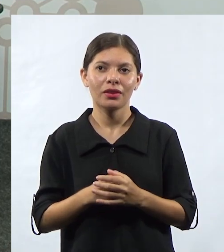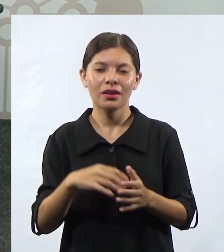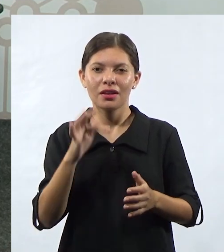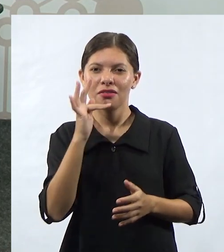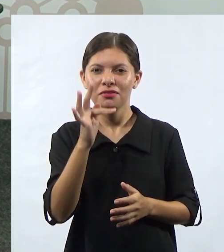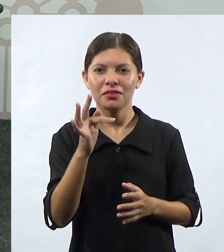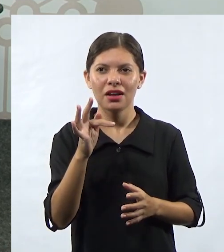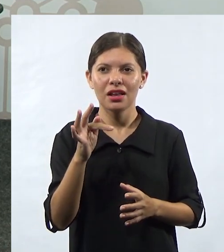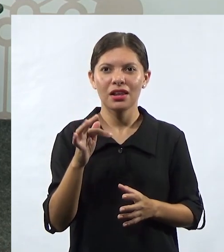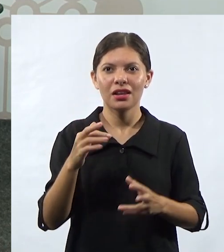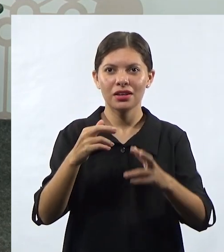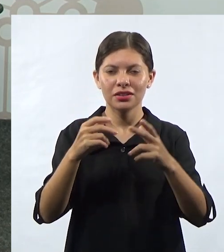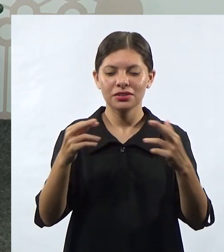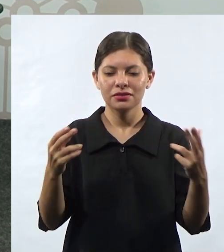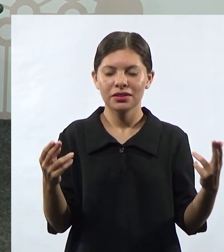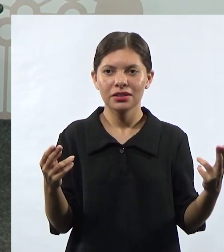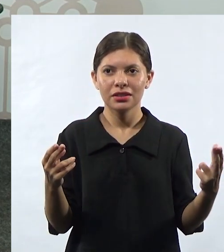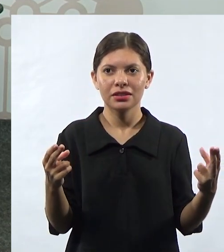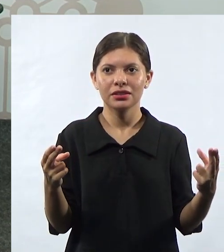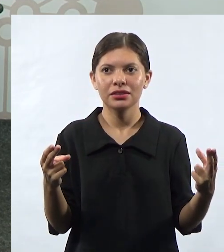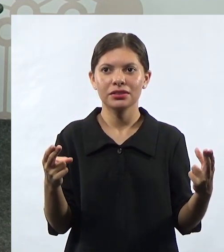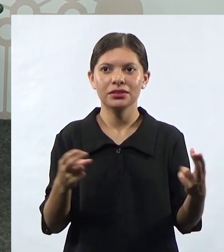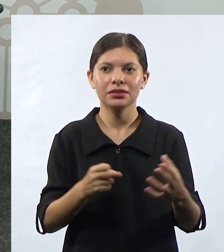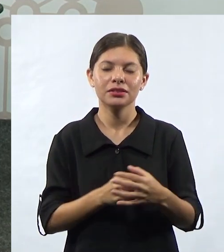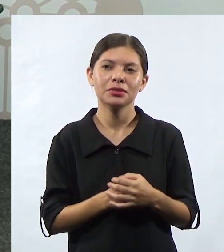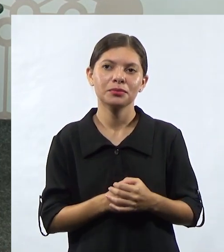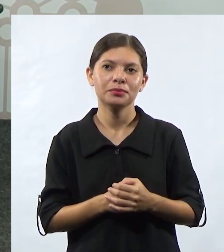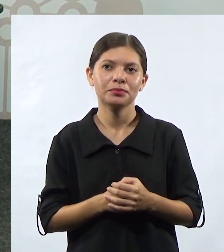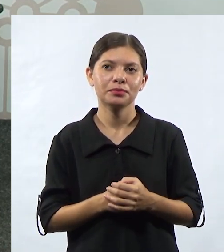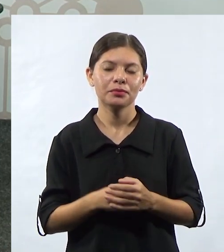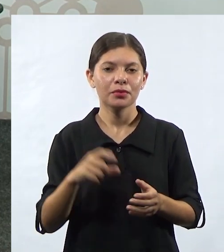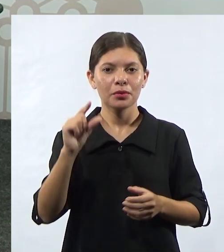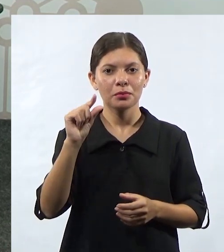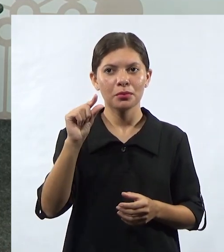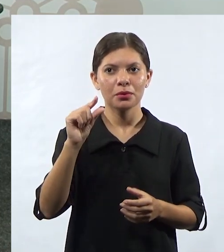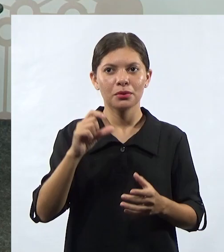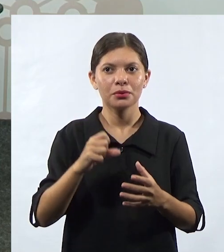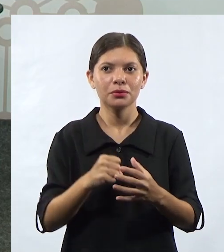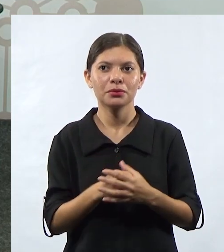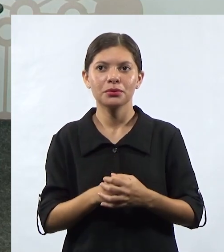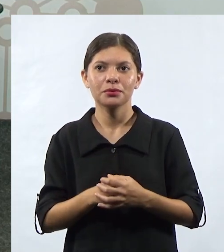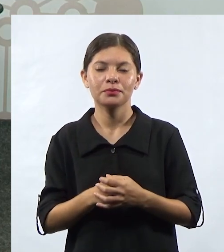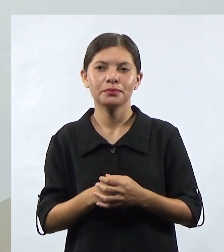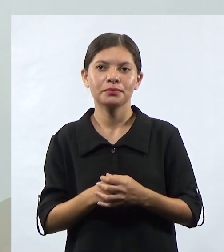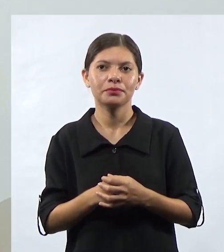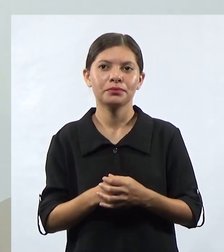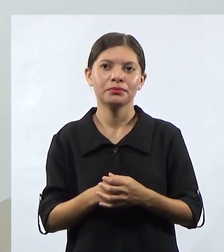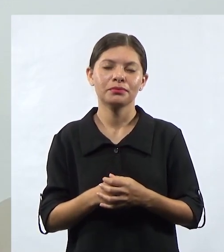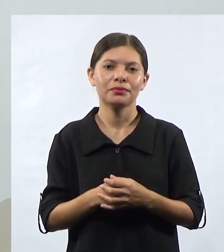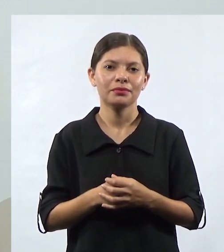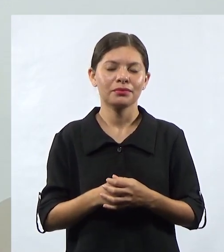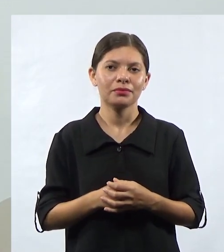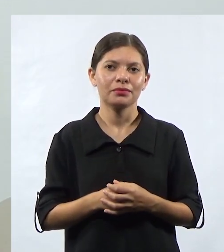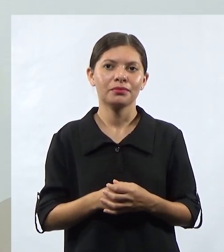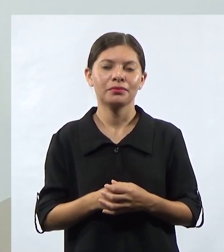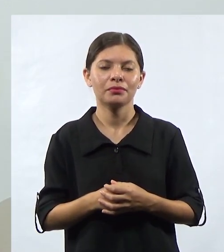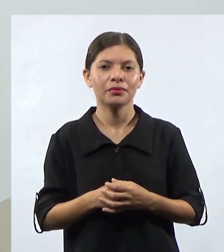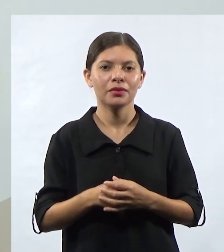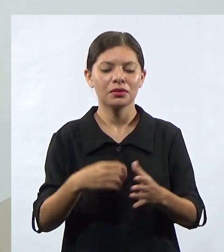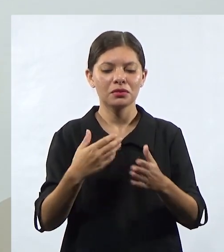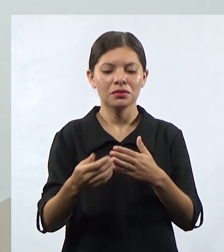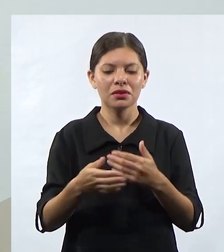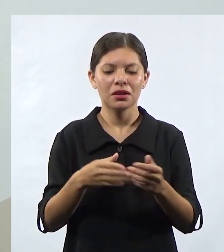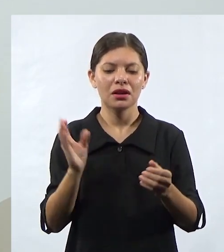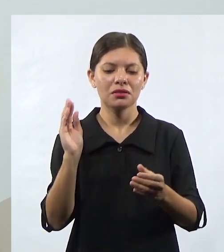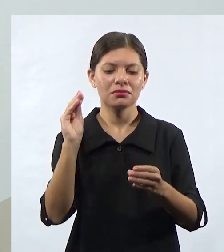do outro, a fala do e aí não, mas peraí, gente, olha, vamos voltar aqui para o assunto. Isso você não vai colocar no texto, né?